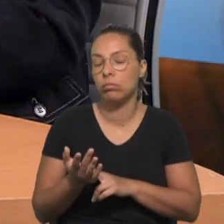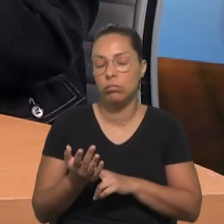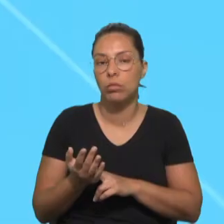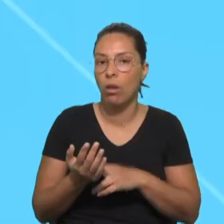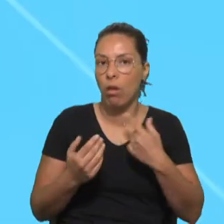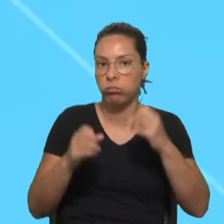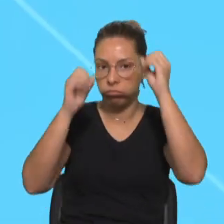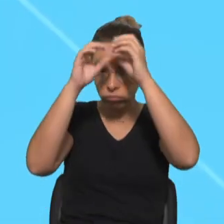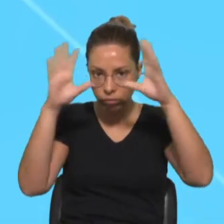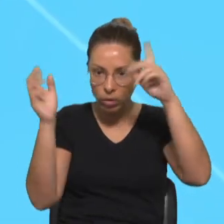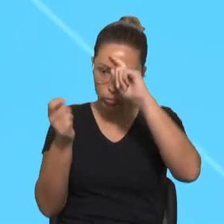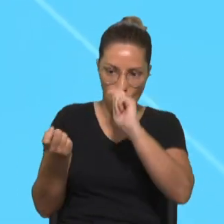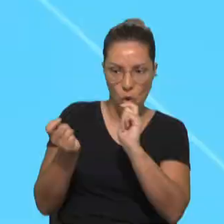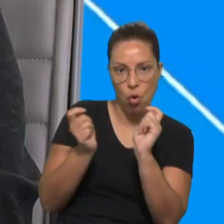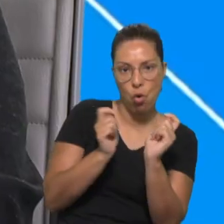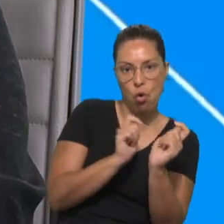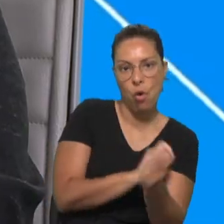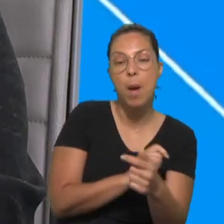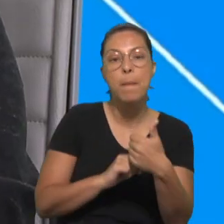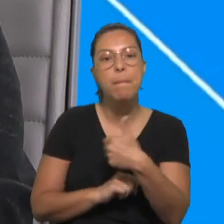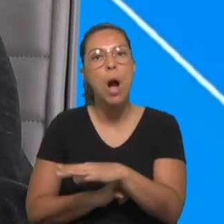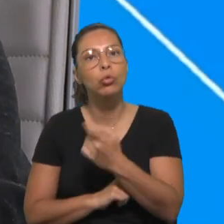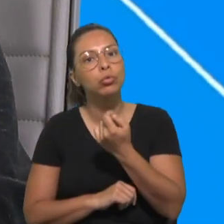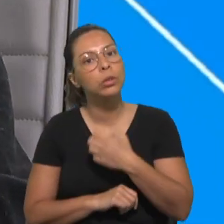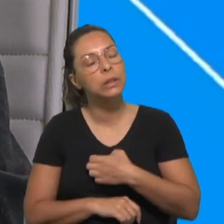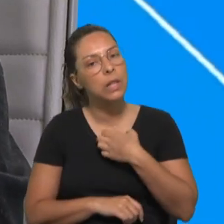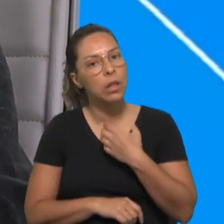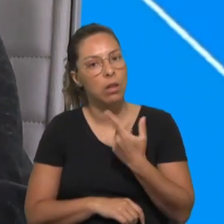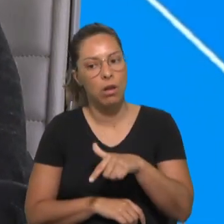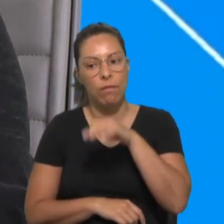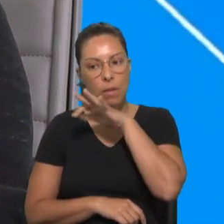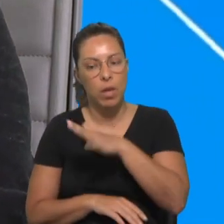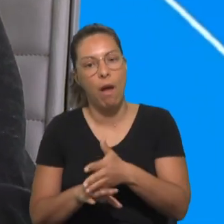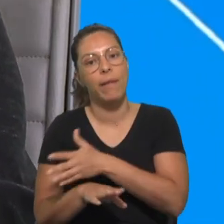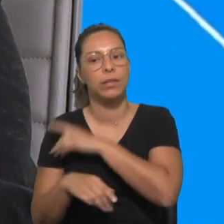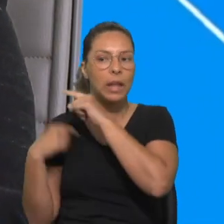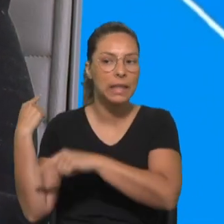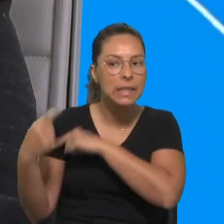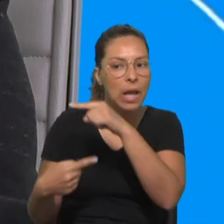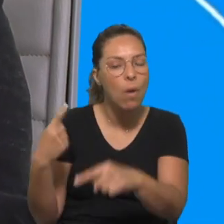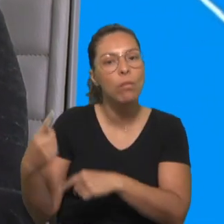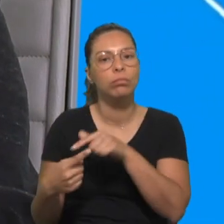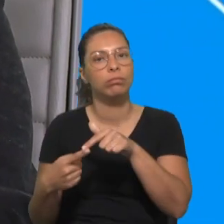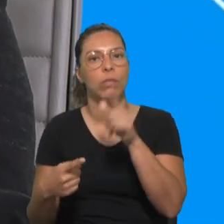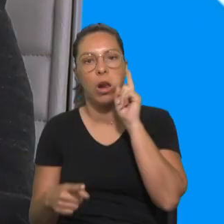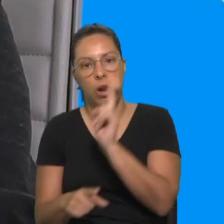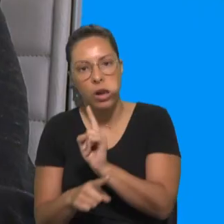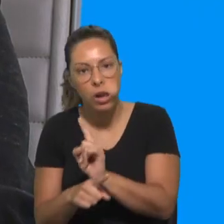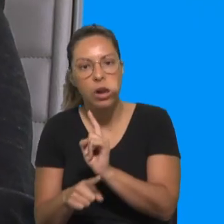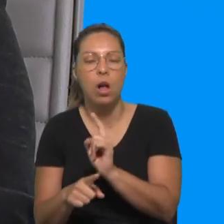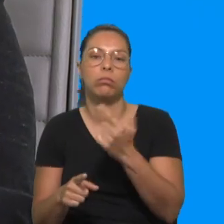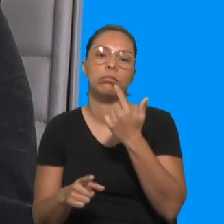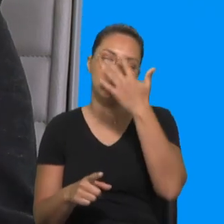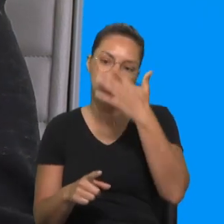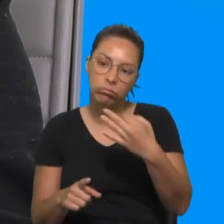Porque a transformação tem sido constante, mas descolarmos um pouco daquela família tradicional que passava valores, que mantinha, que dava